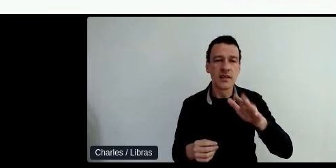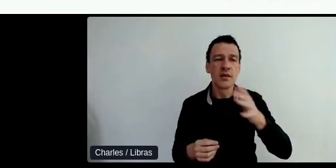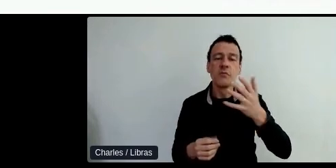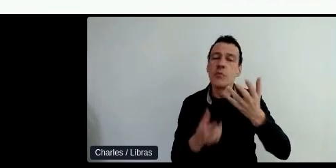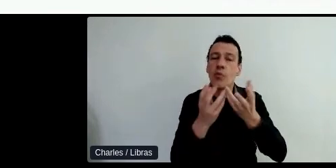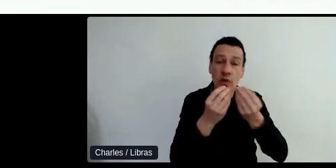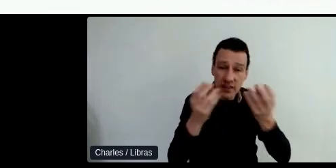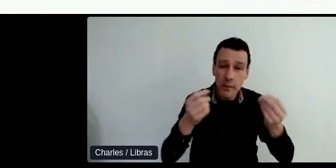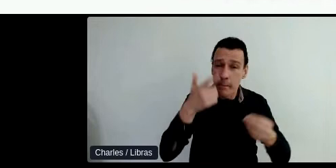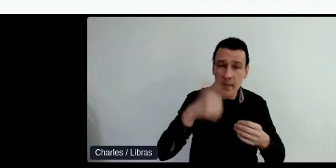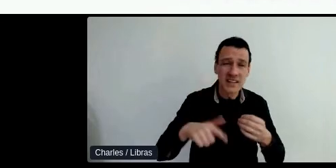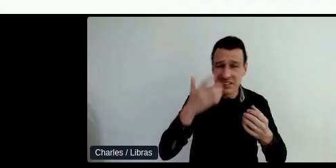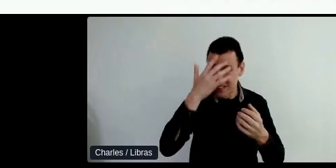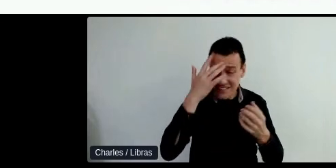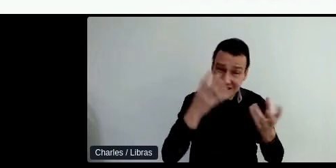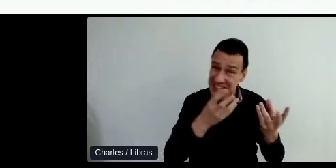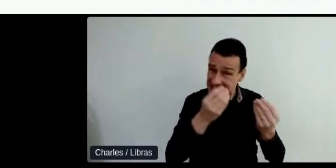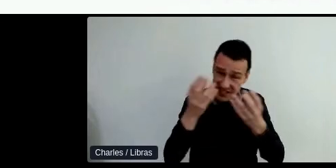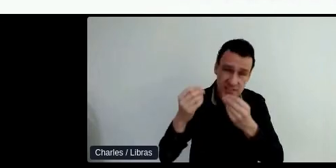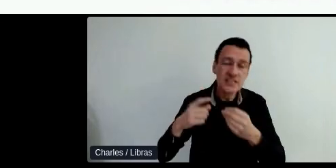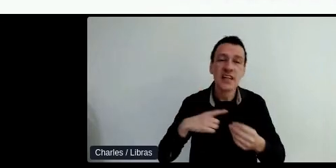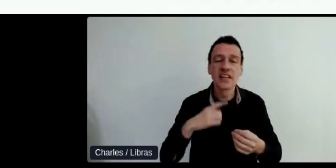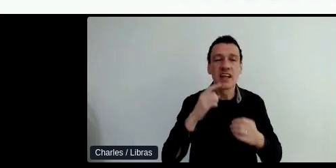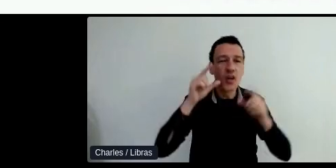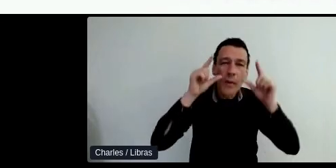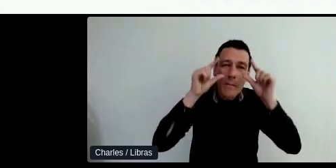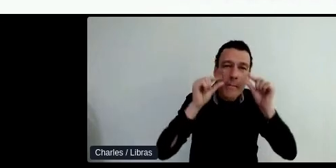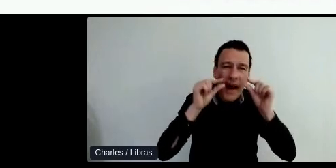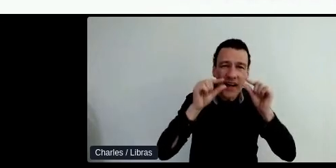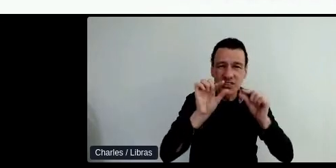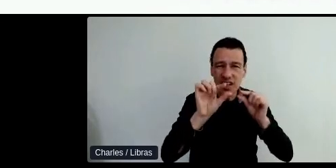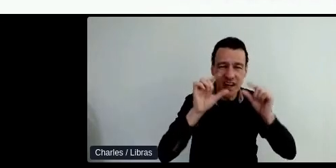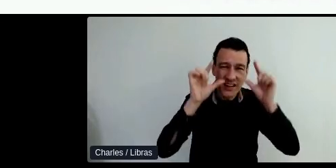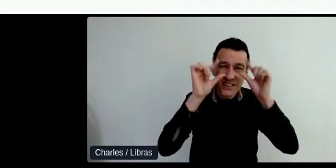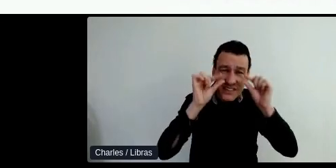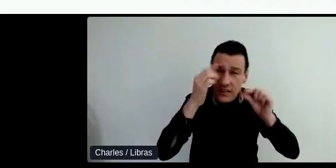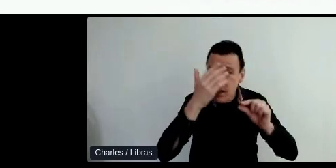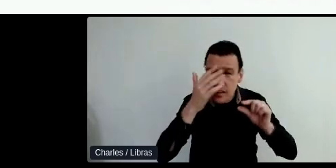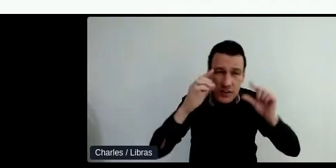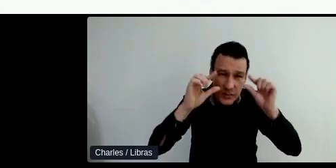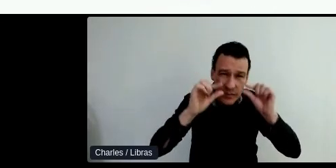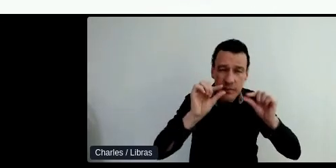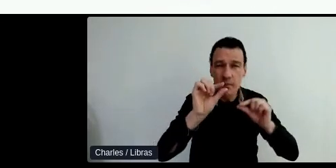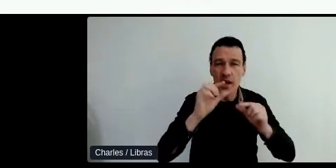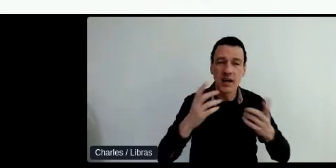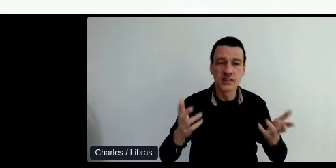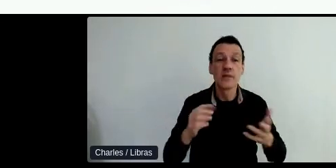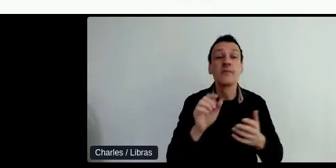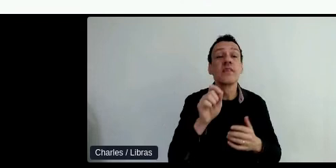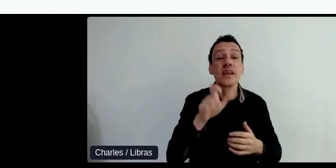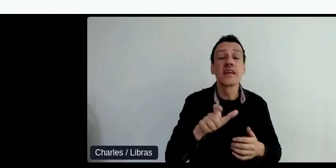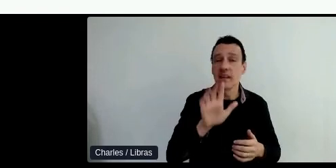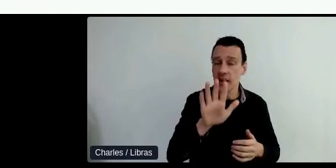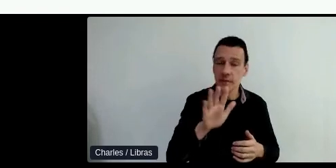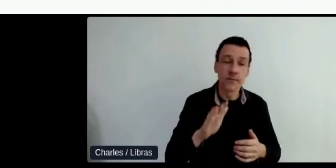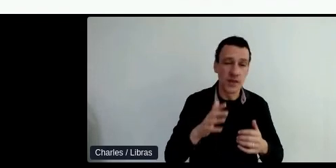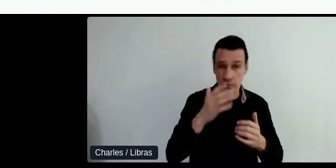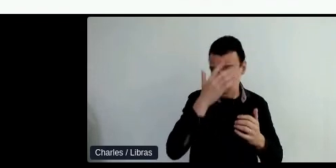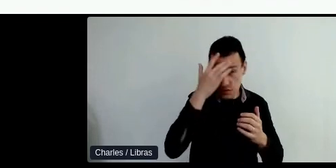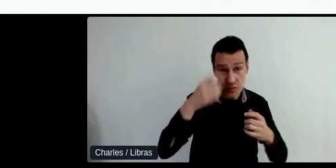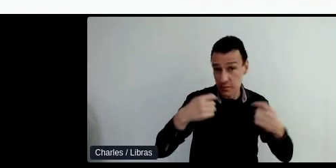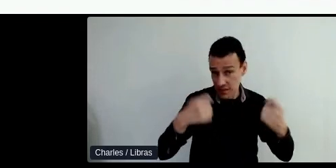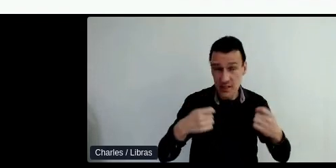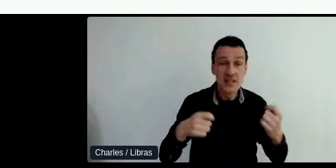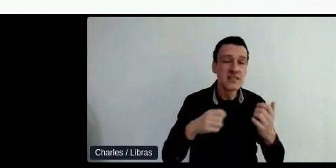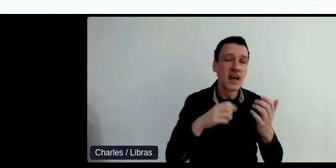digital? Por meio, os cegos totais, por meio de leitores de tela, as pessoas com baixa visão, muitas